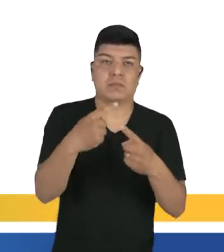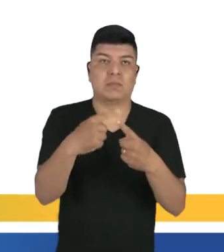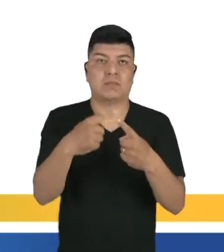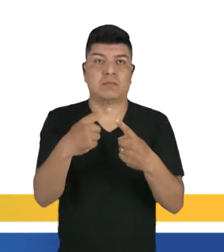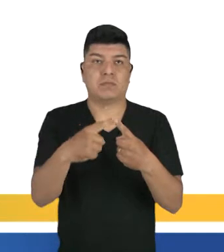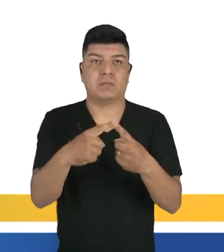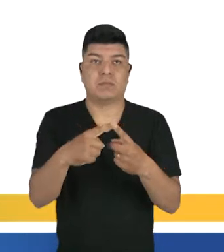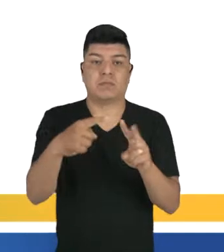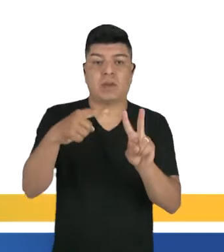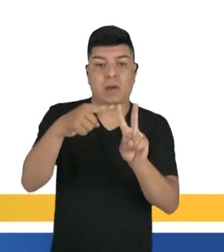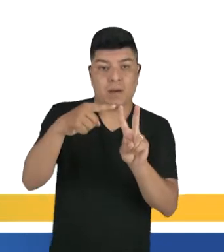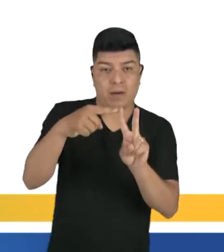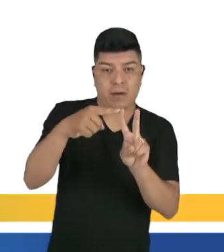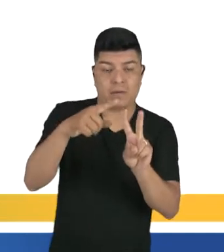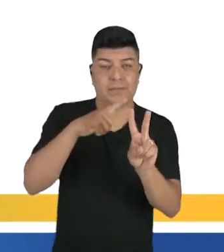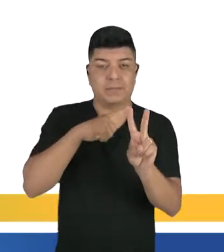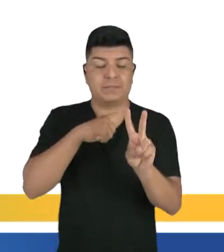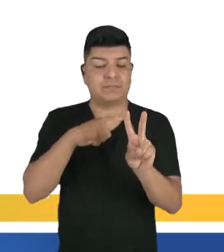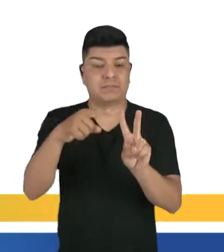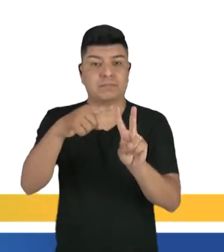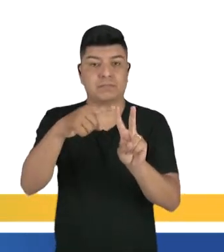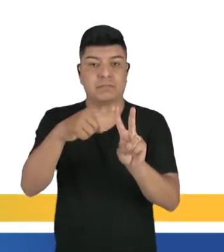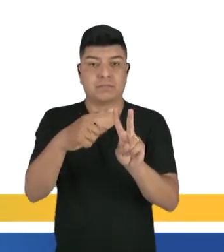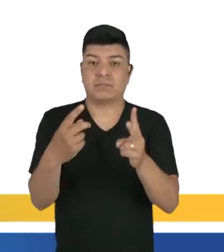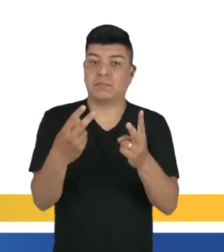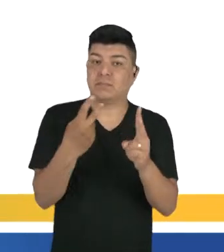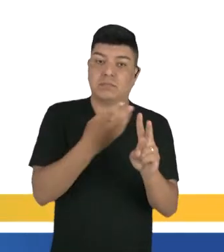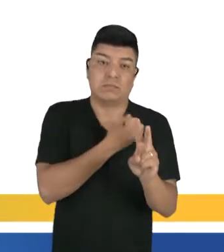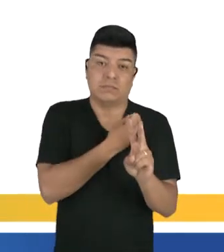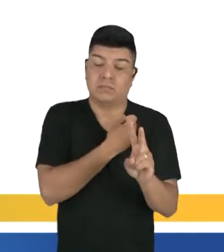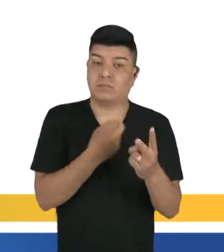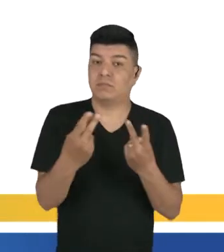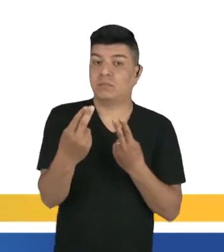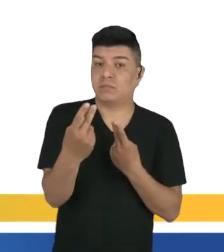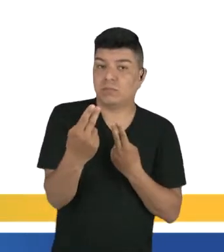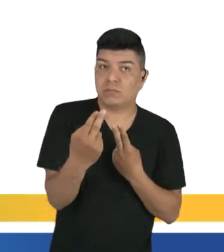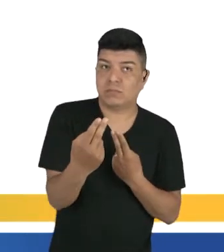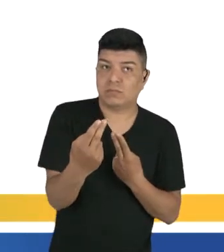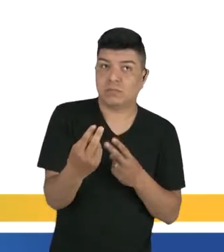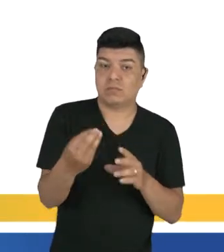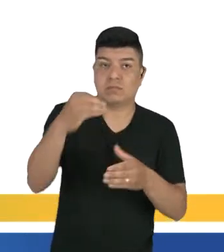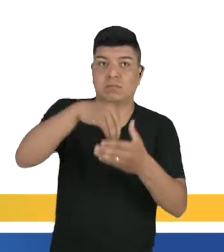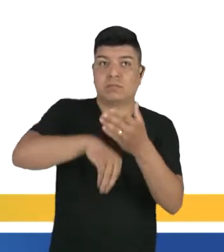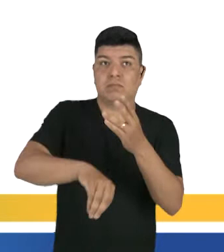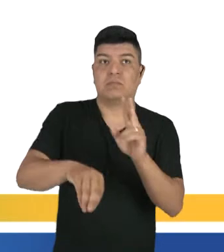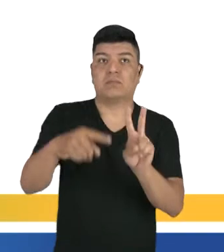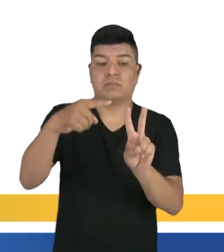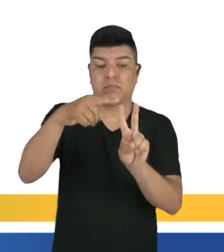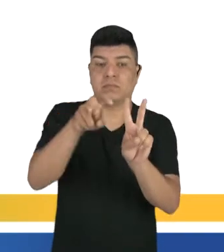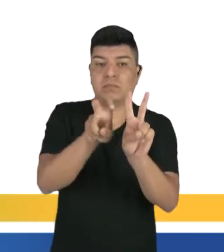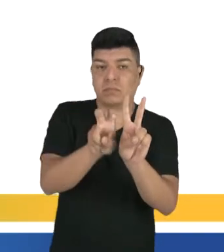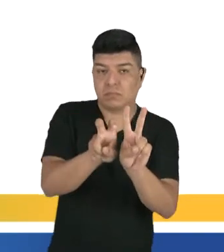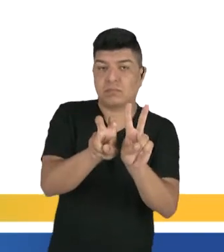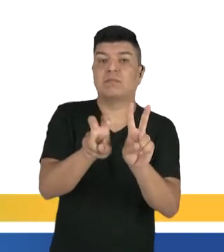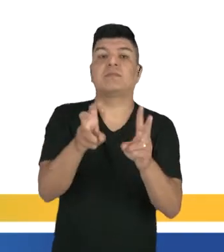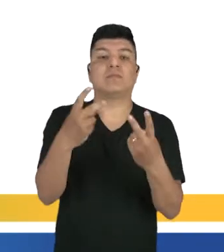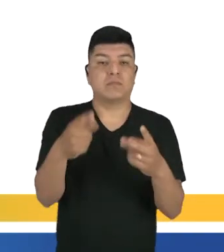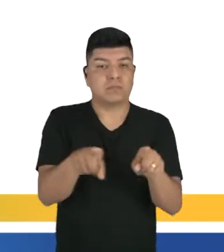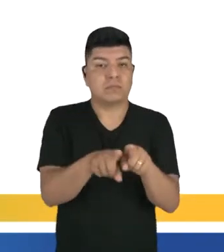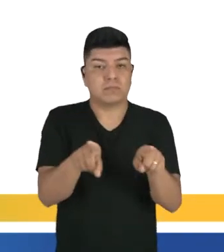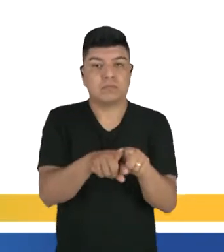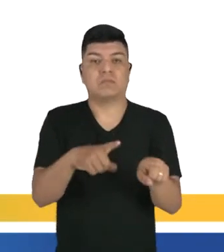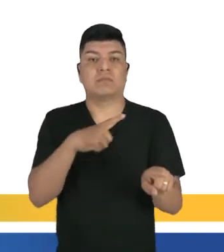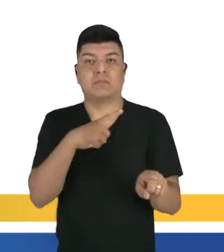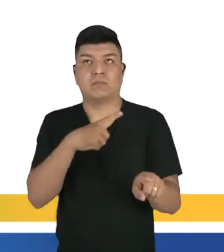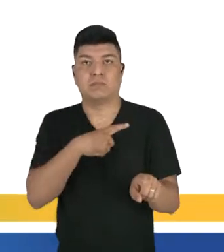a parte da raiz possui tanto o mesmo radicando, que é o númerozinho que está lá dentro da raiz, bem como também